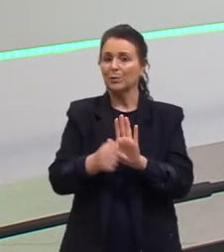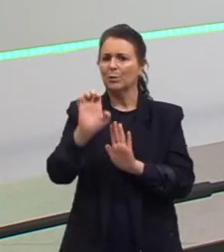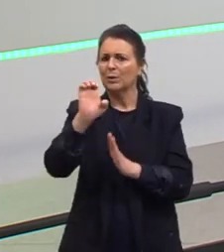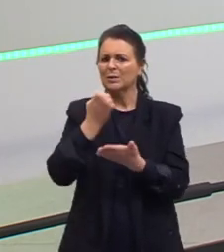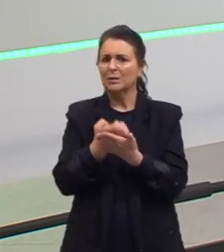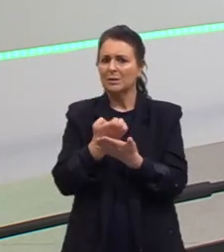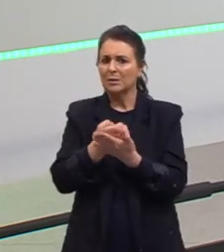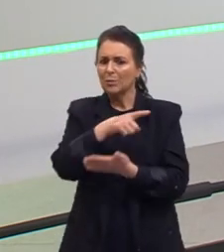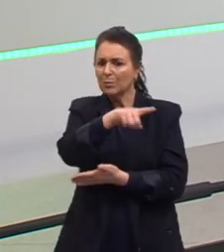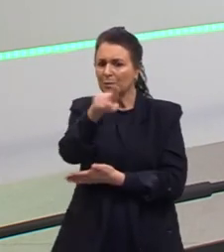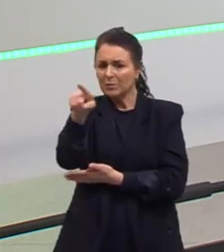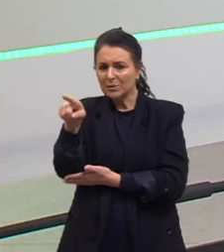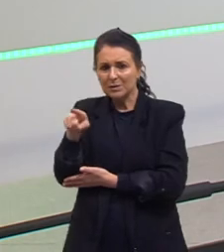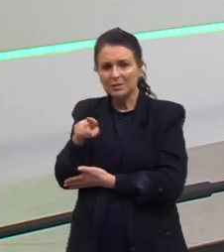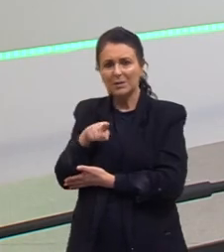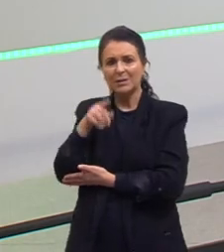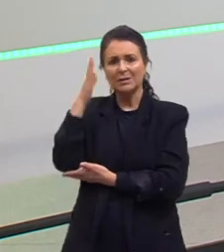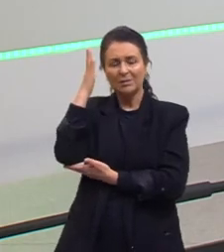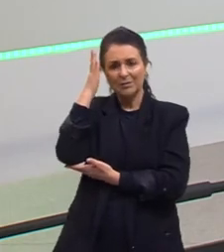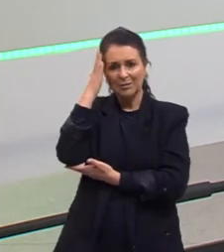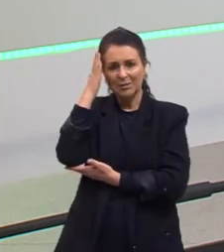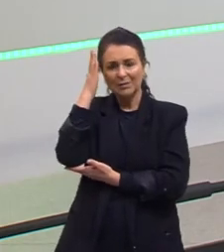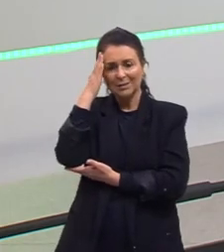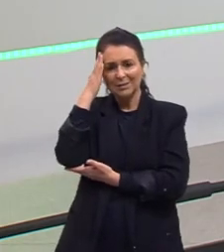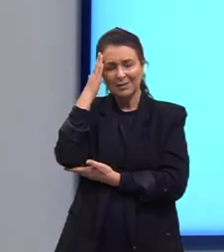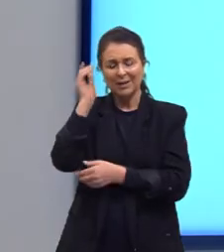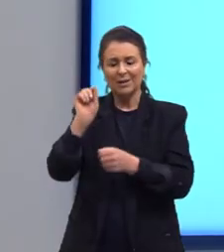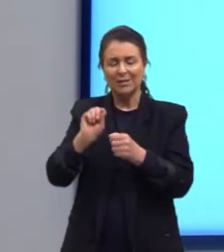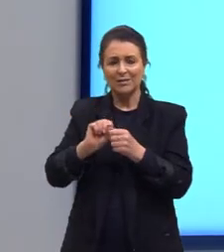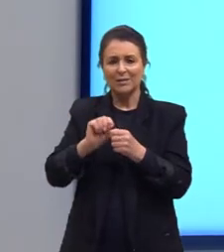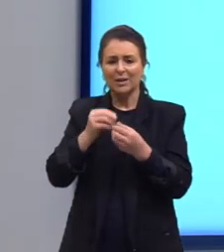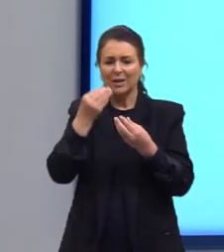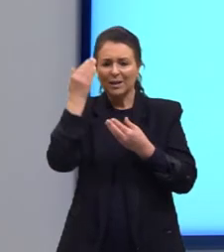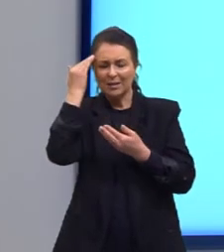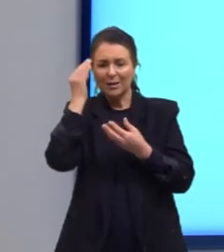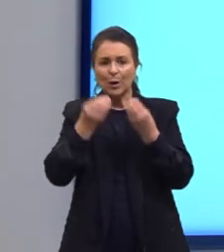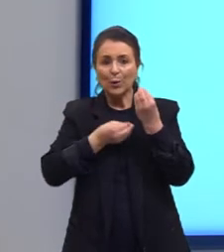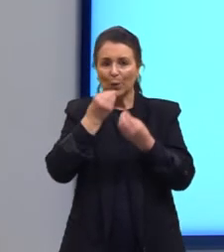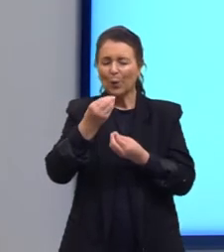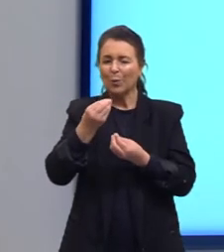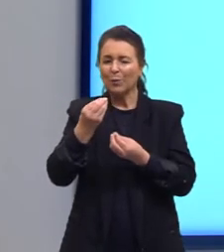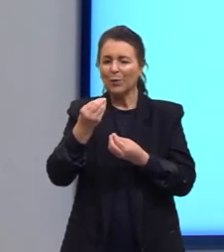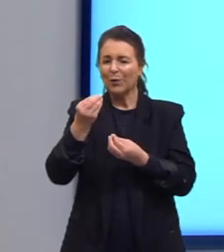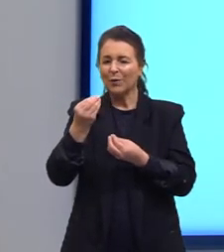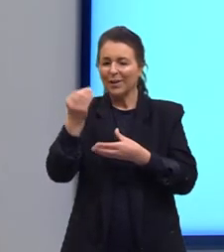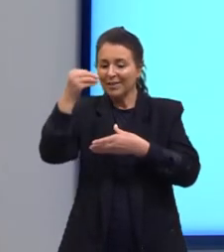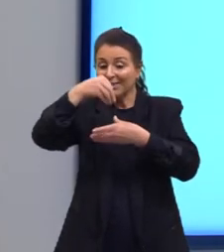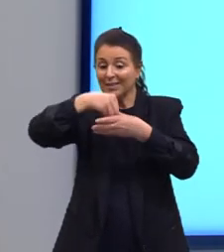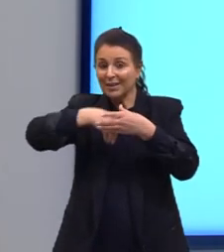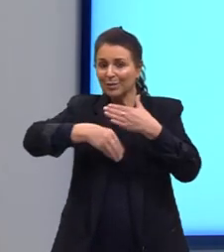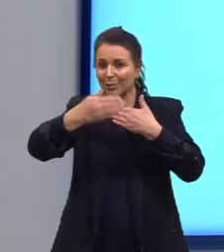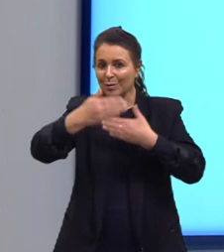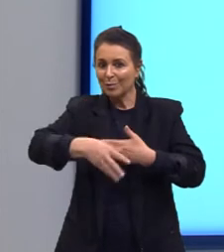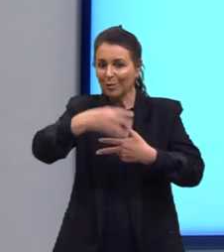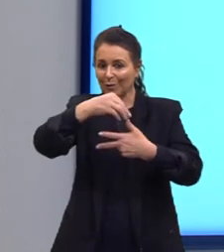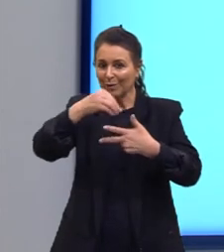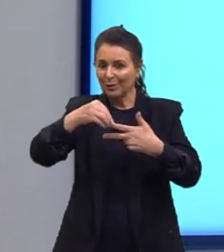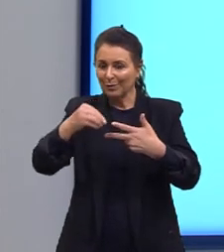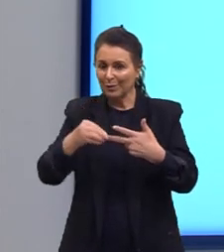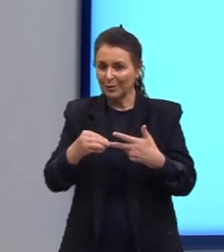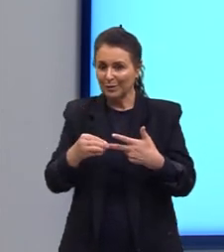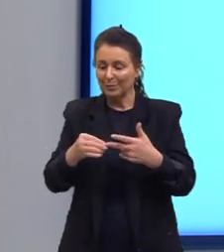fixação para a gente ver se a gente entendeu realmente Como é cobrado em identificar desses compostos